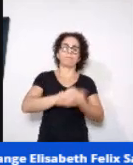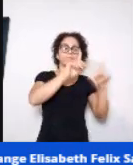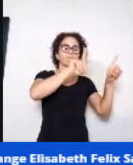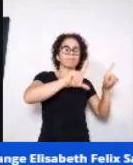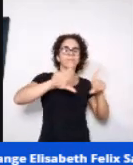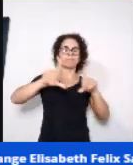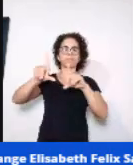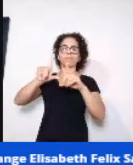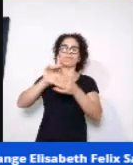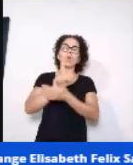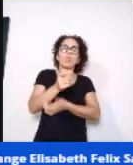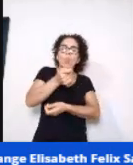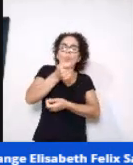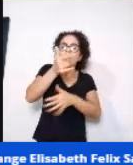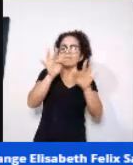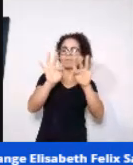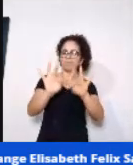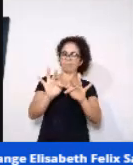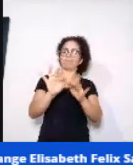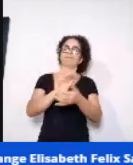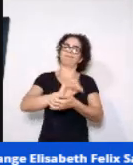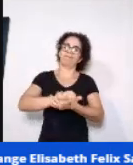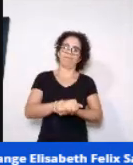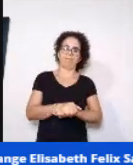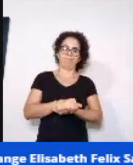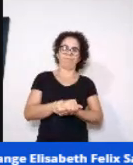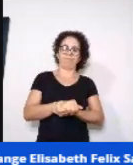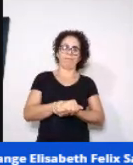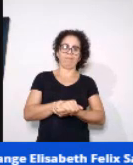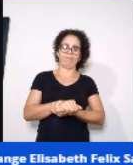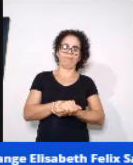Tá quase acabando, tá, pessoal? Não.